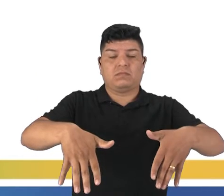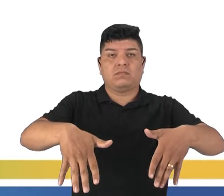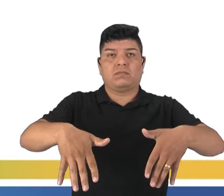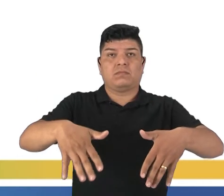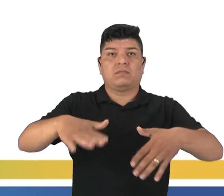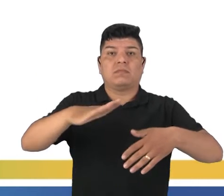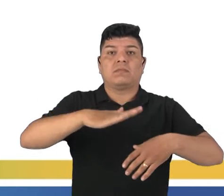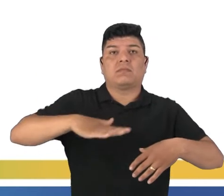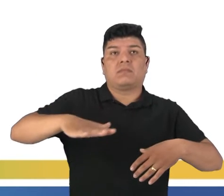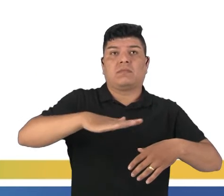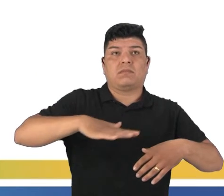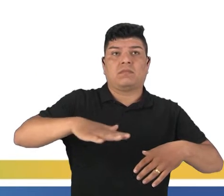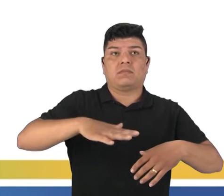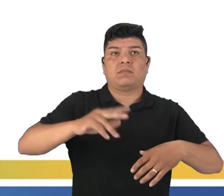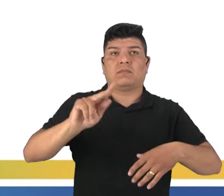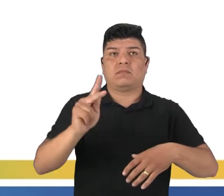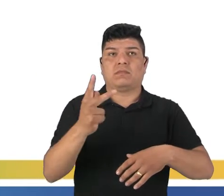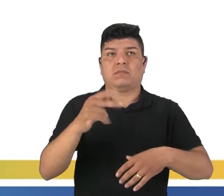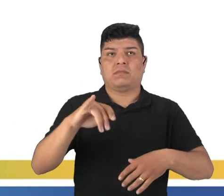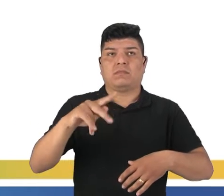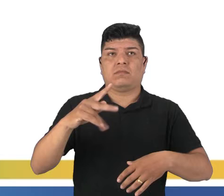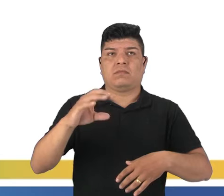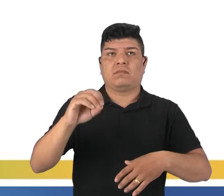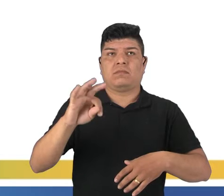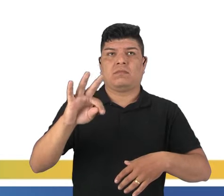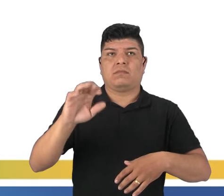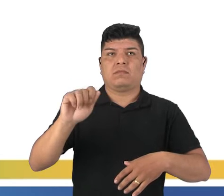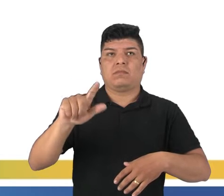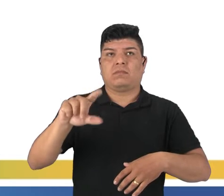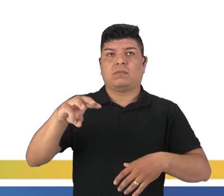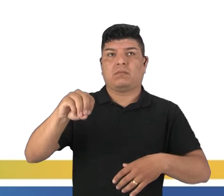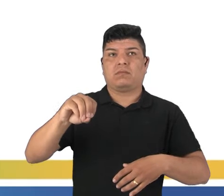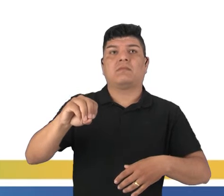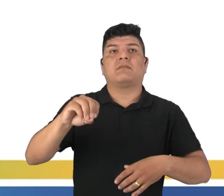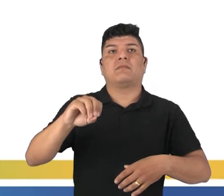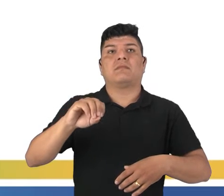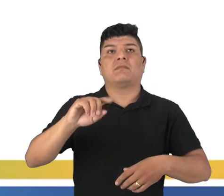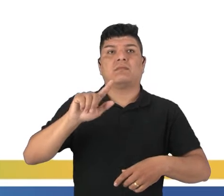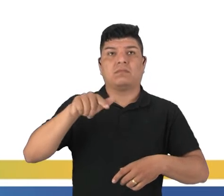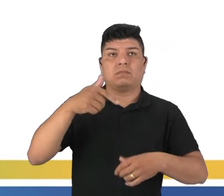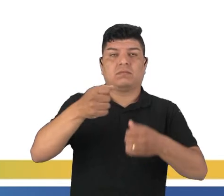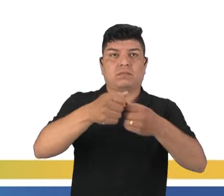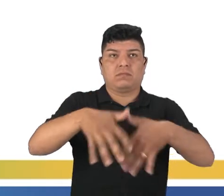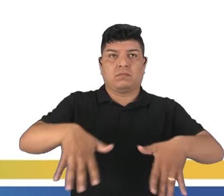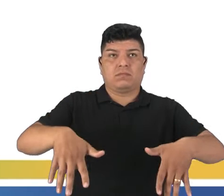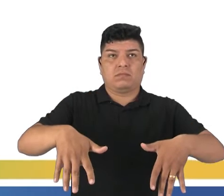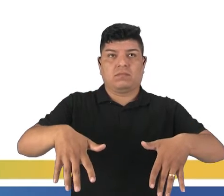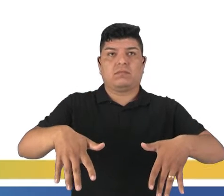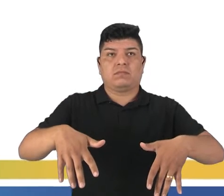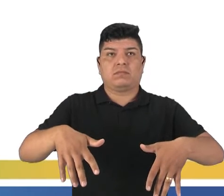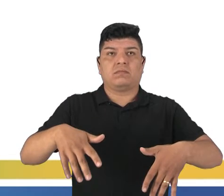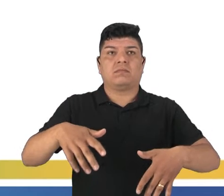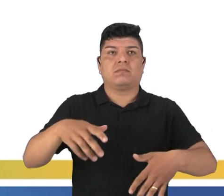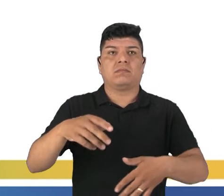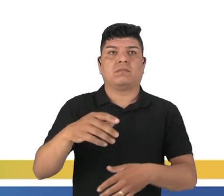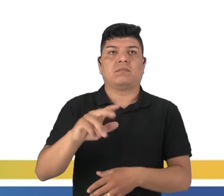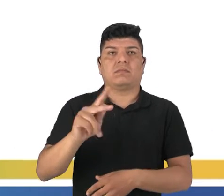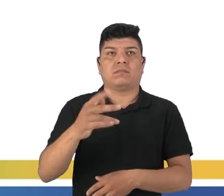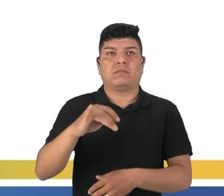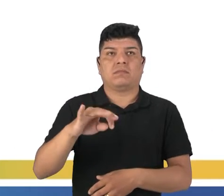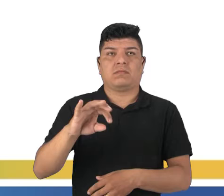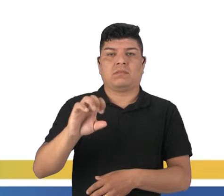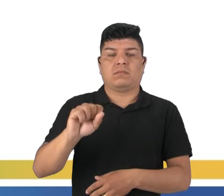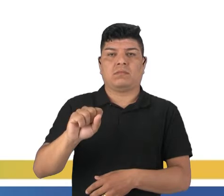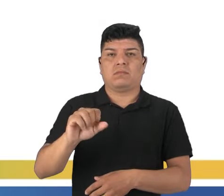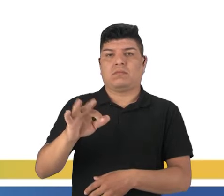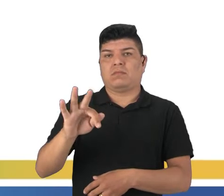logo abaixo do hipotálamo e do lado oposto da glândula pituitária, né? Ou seja, da nossa hipófise. Todas